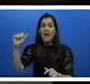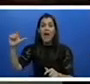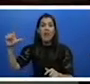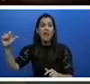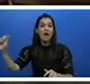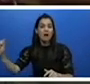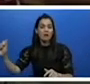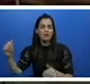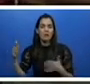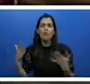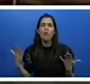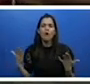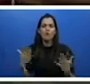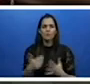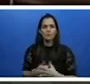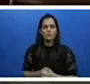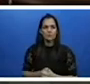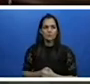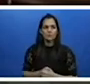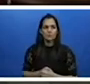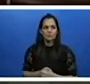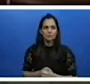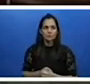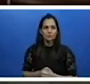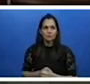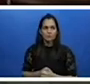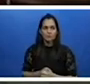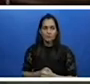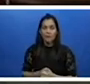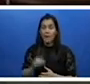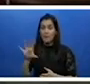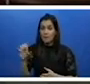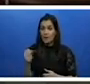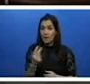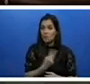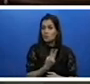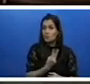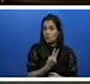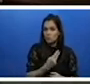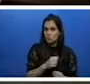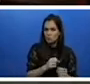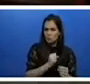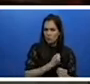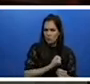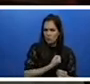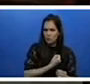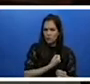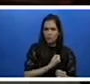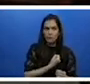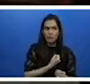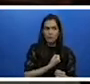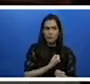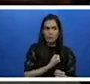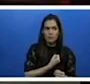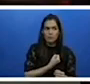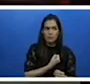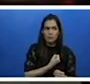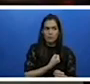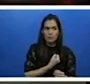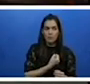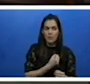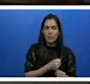reta, você pega esse segundo número que aparece e subtrai o